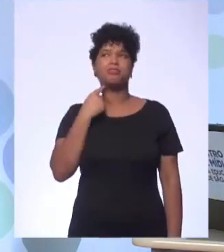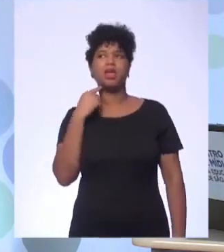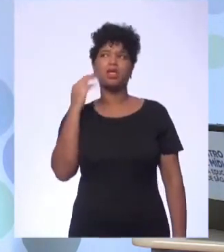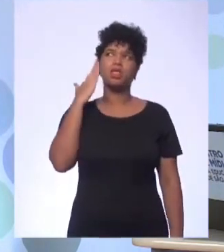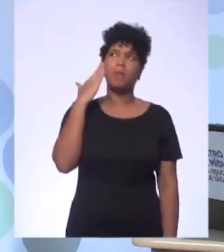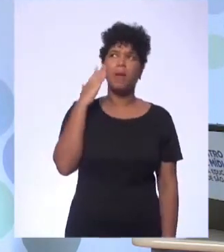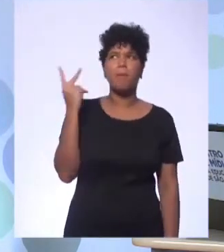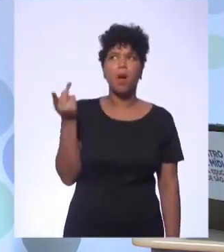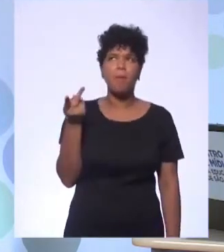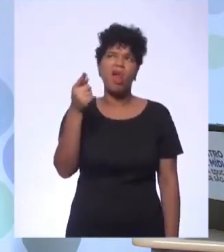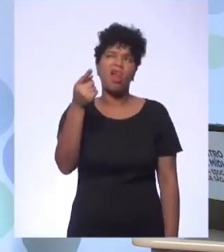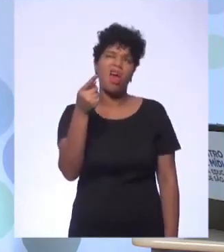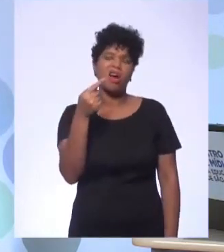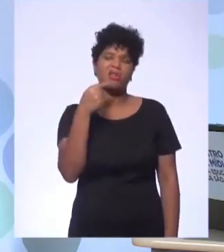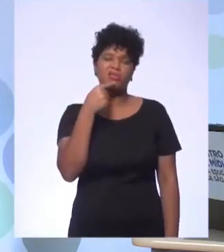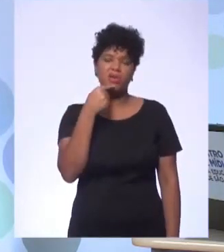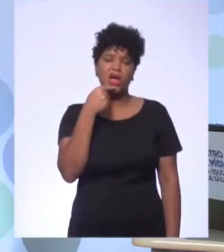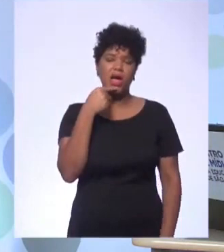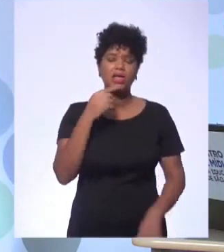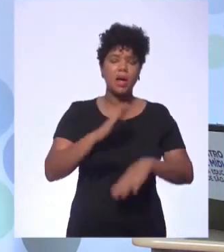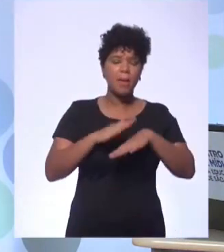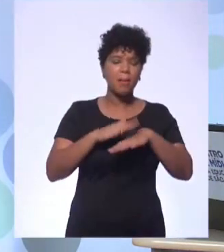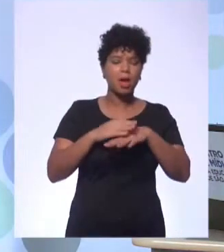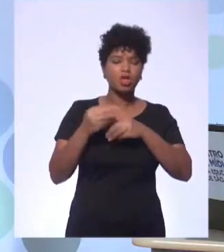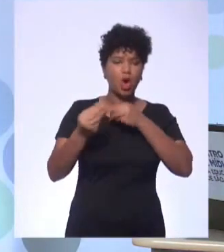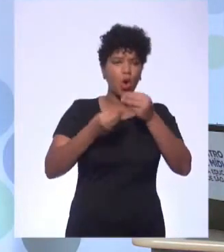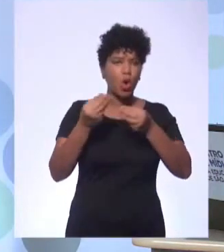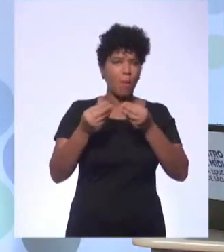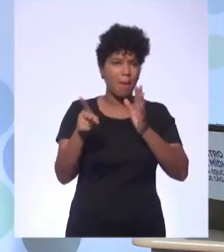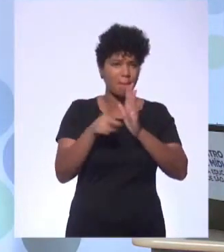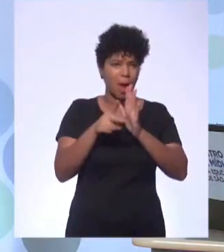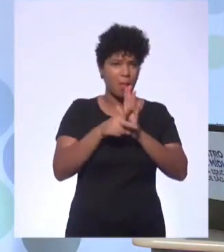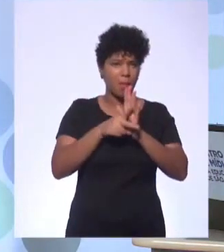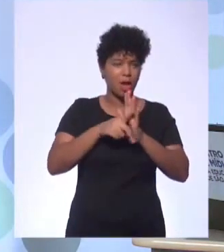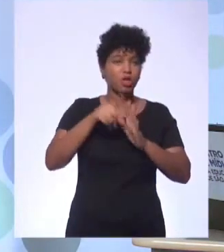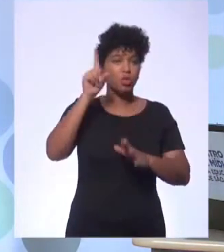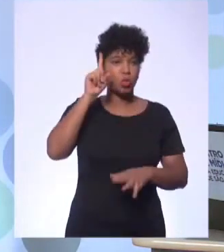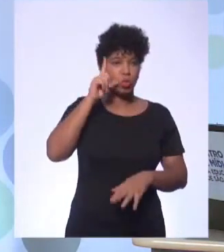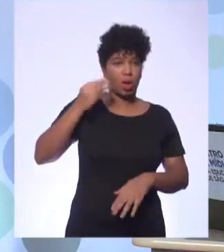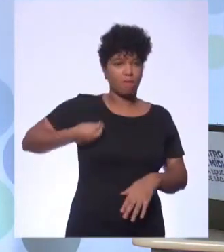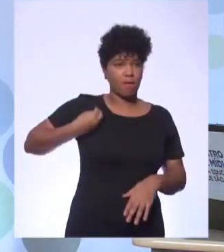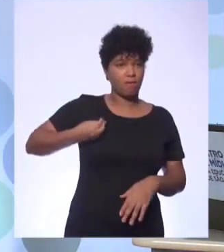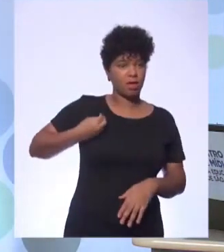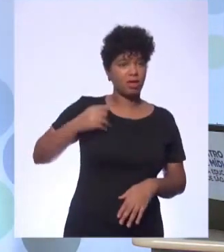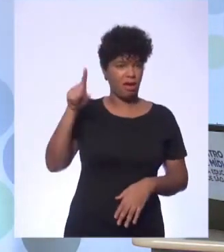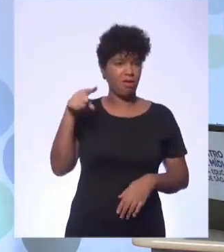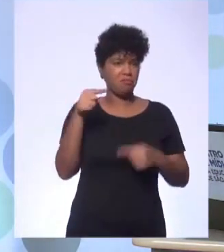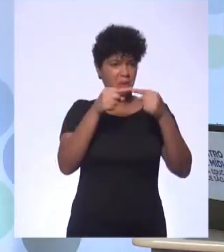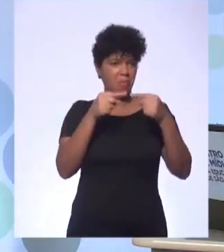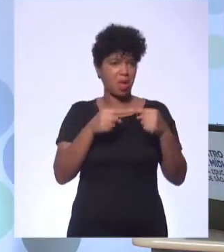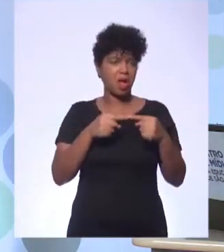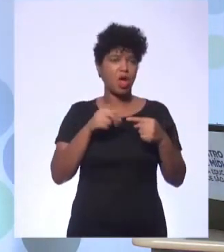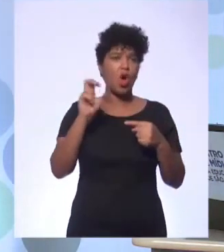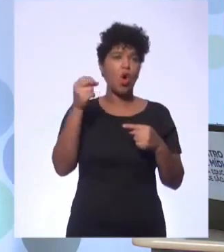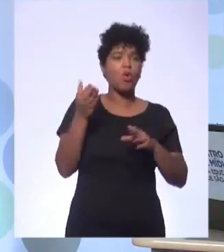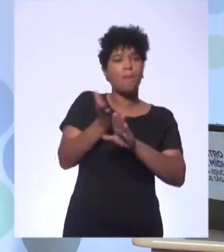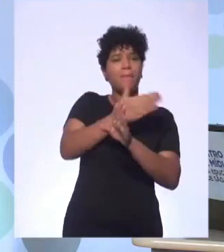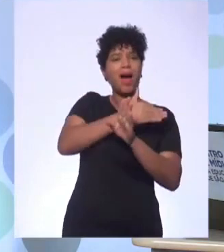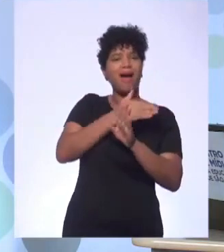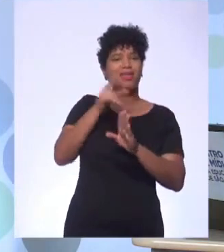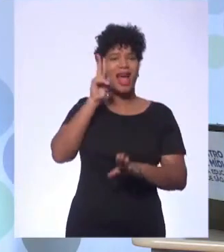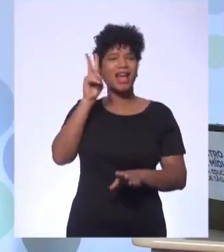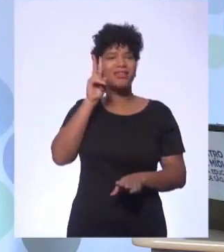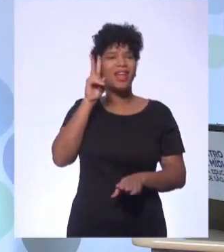é uma arte, ela é contemporânea, mas ela é baseada no quê? Ah, tá. ela é uma obra contemporânea, mas ela está